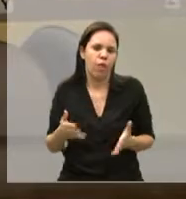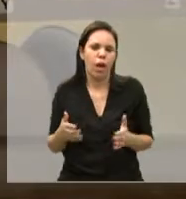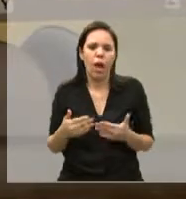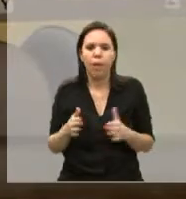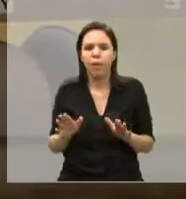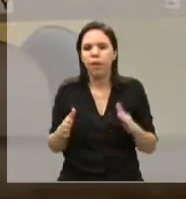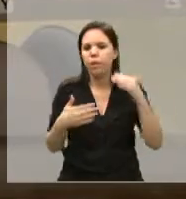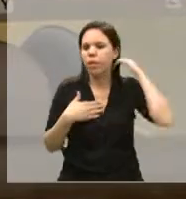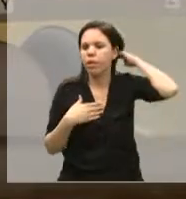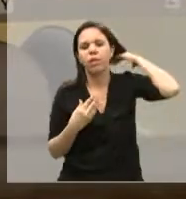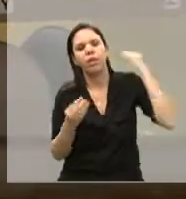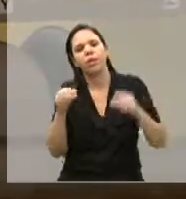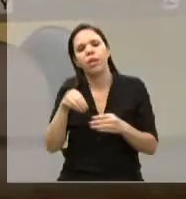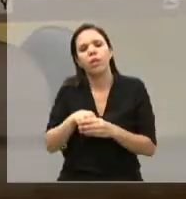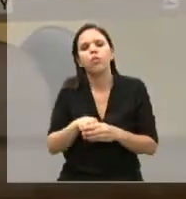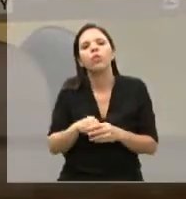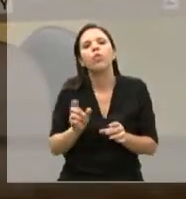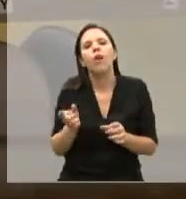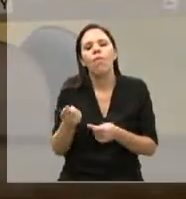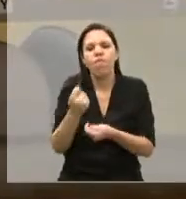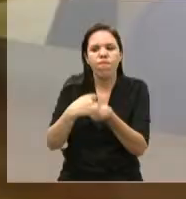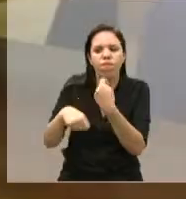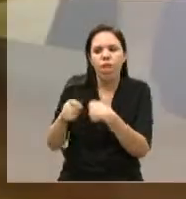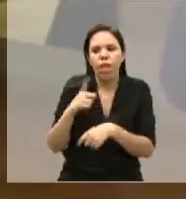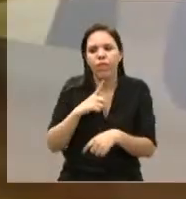eu vou ter dentro da empresa um e-commerce, eu tenho interesse.